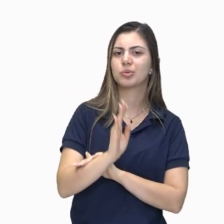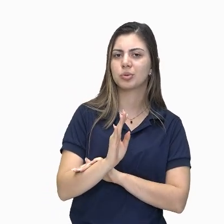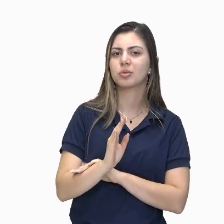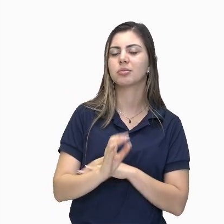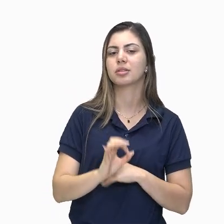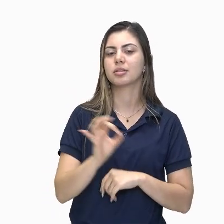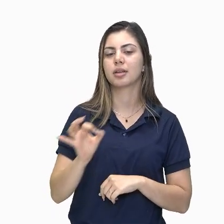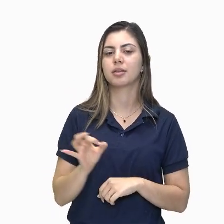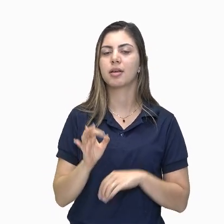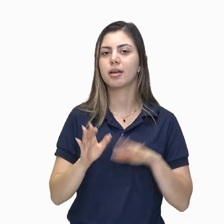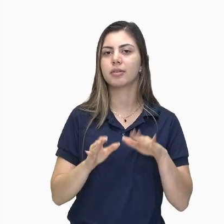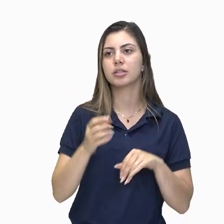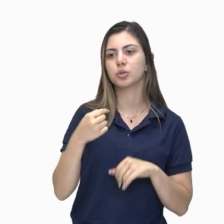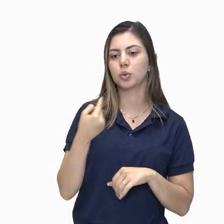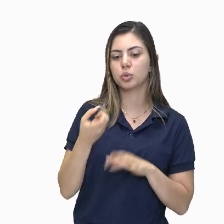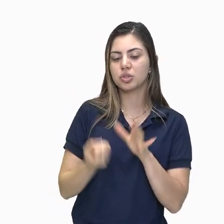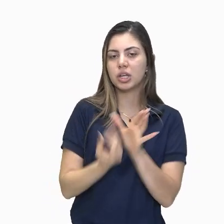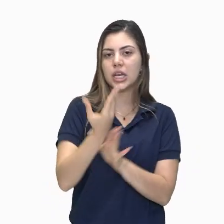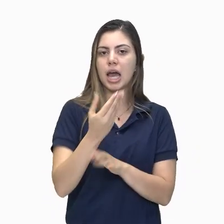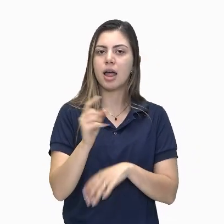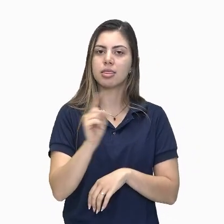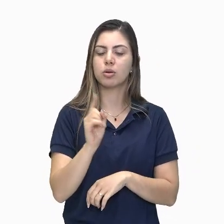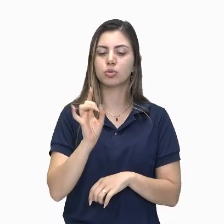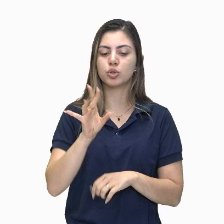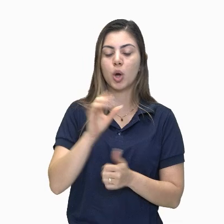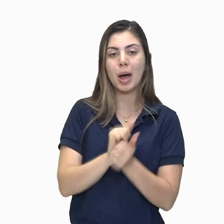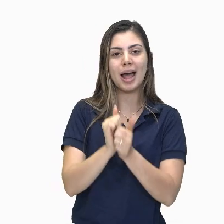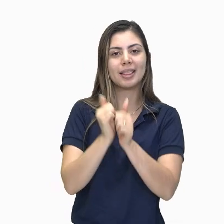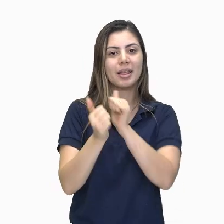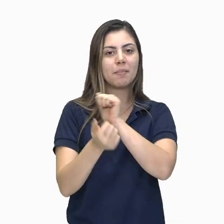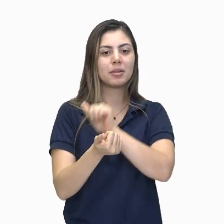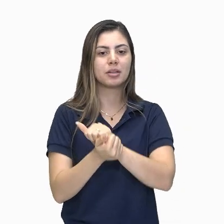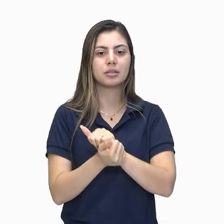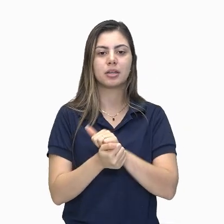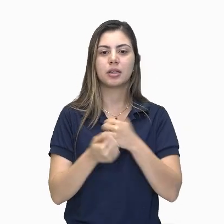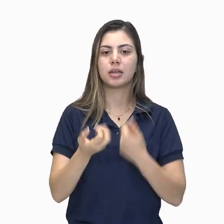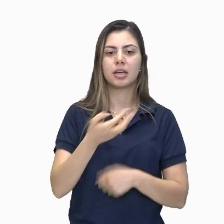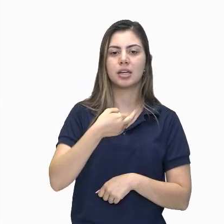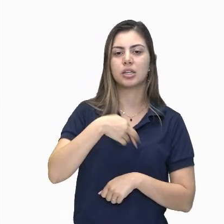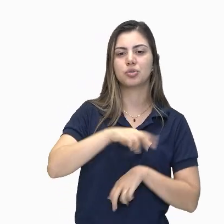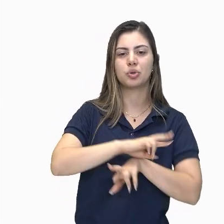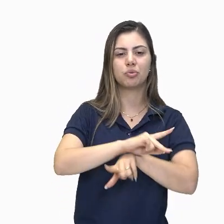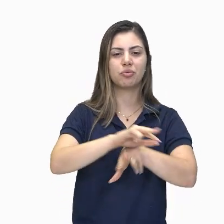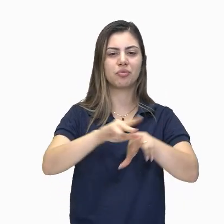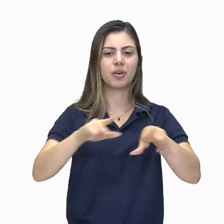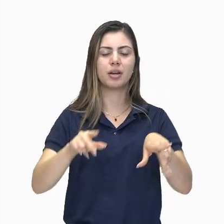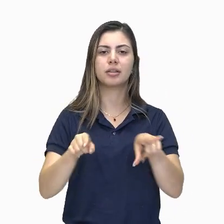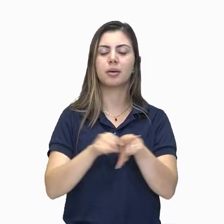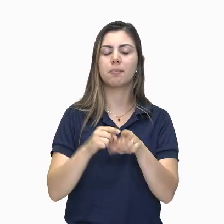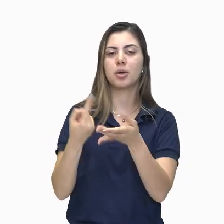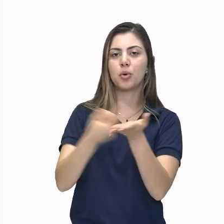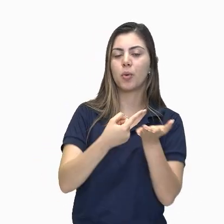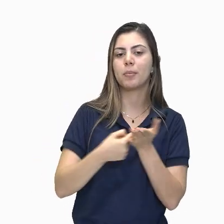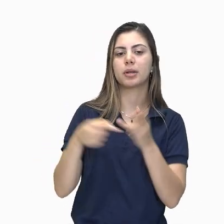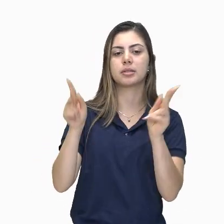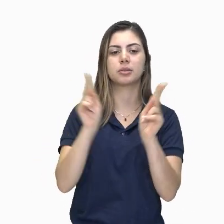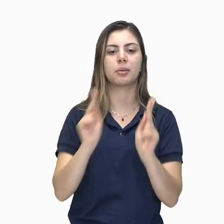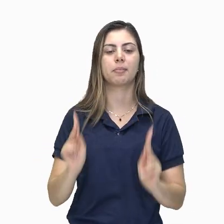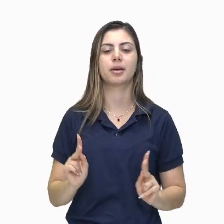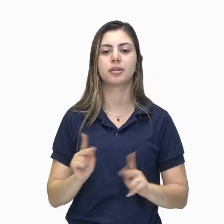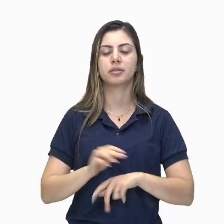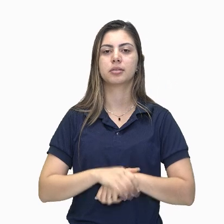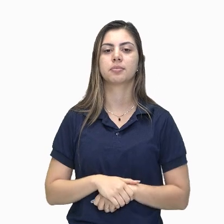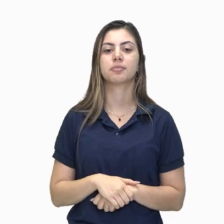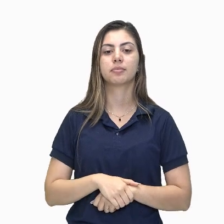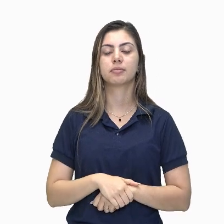criar algo, existe eu transformar algo. De todas as religiões, de todos os tratados de paz. E aí